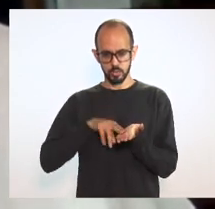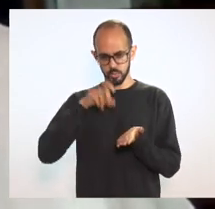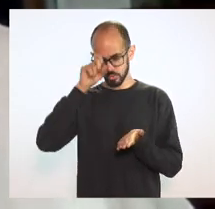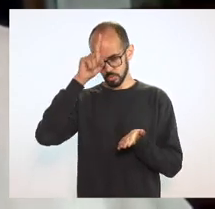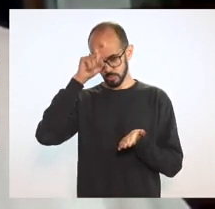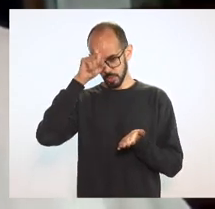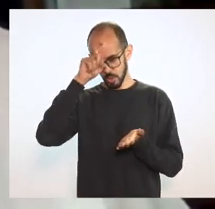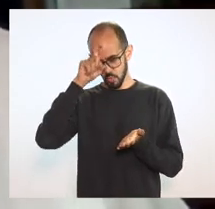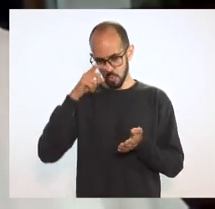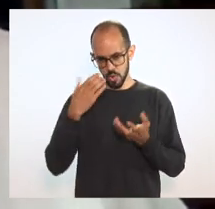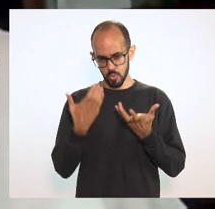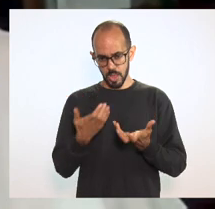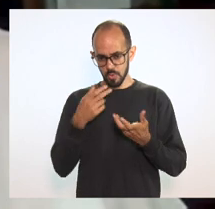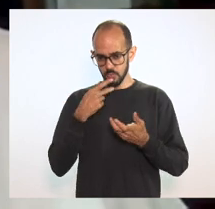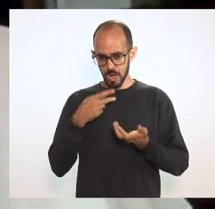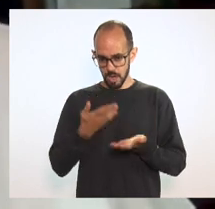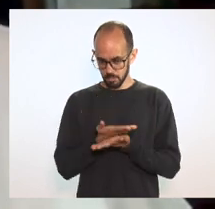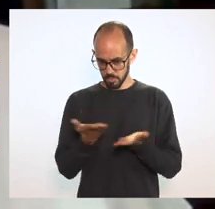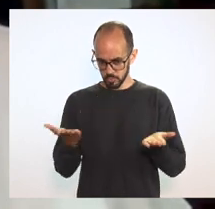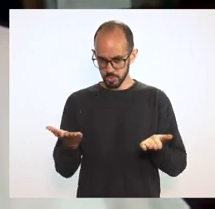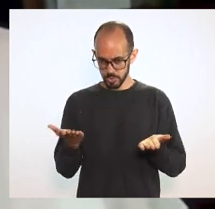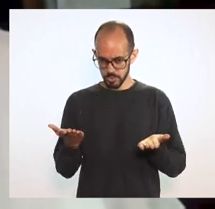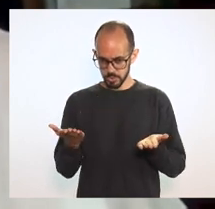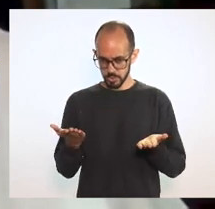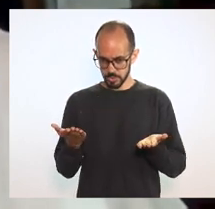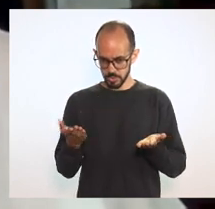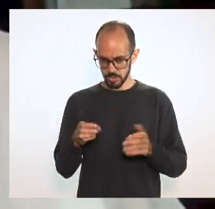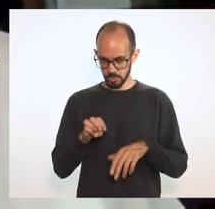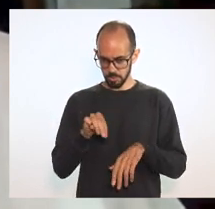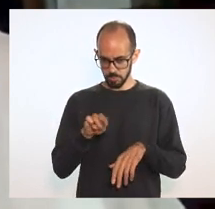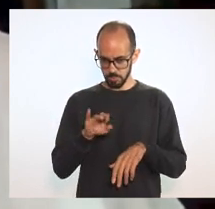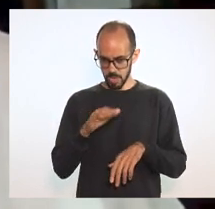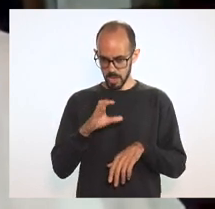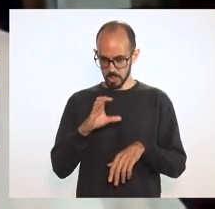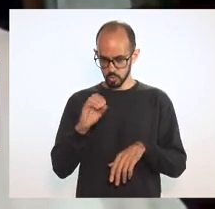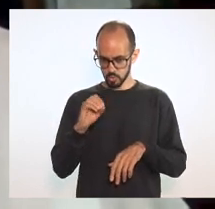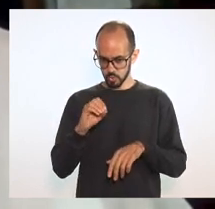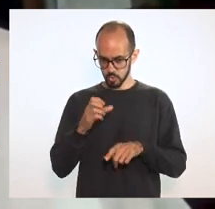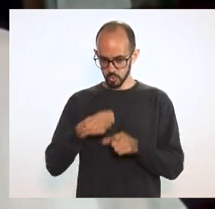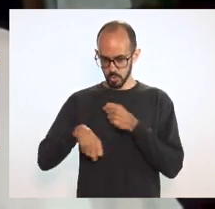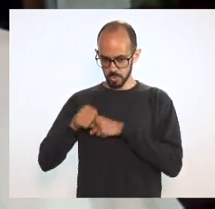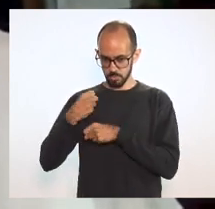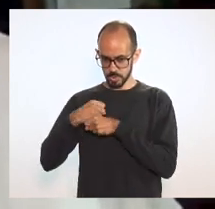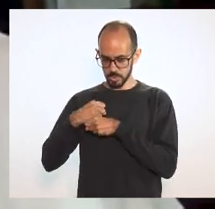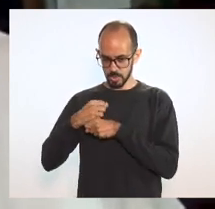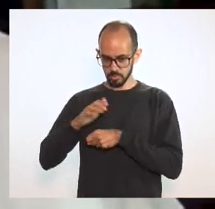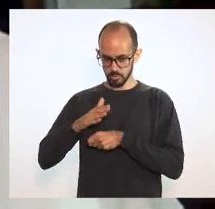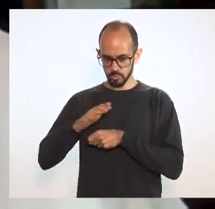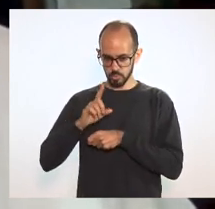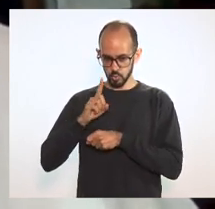Eu queria dizer para vocês que, desde março do ano passado, mais ou menos